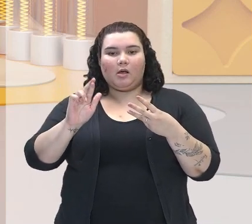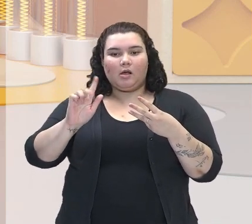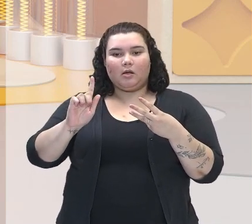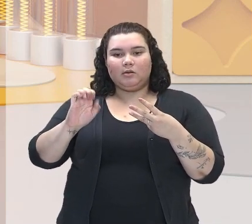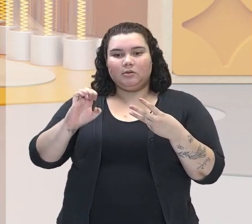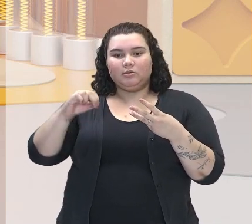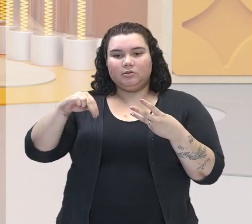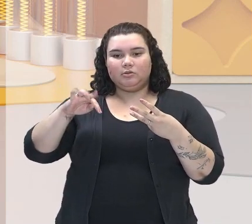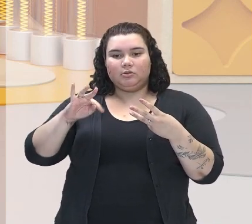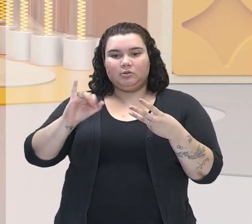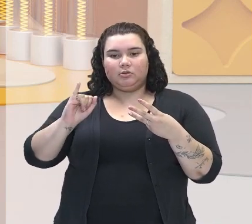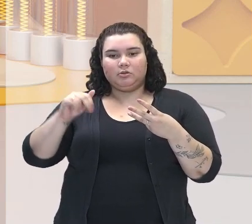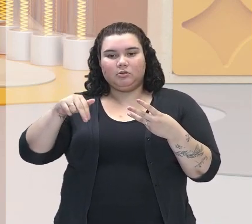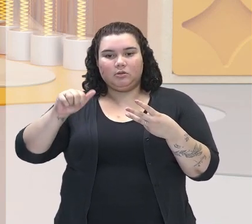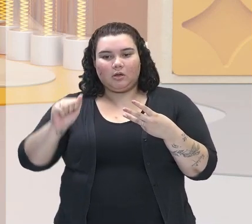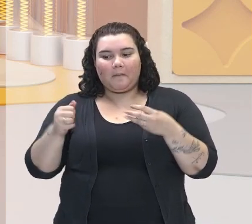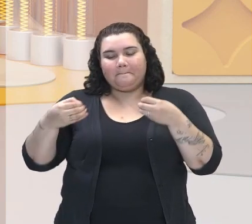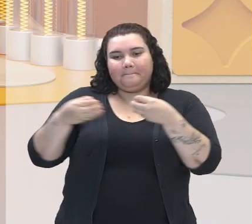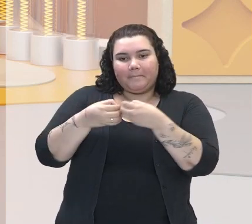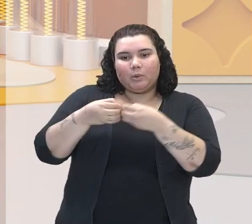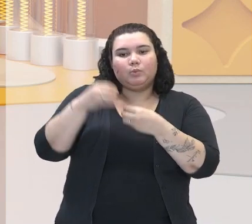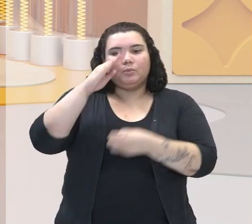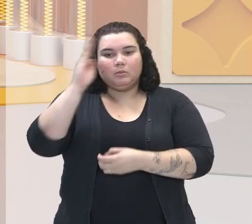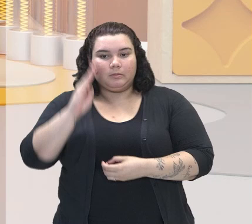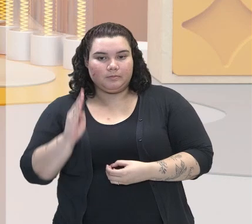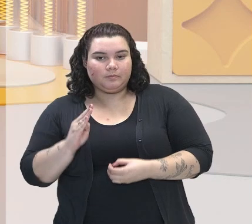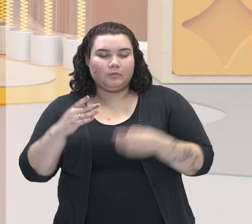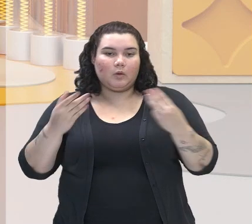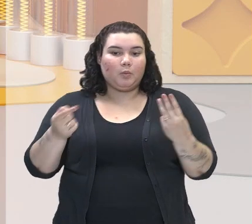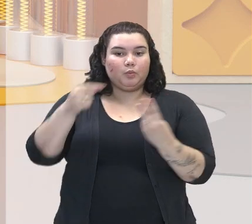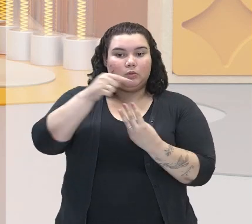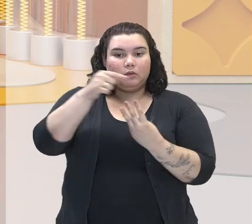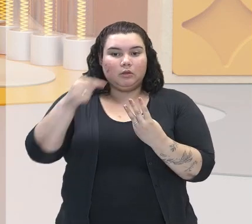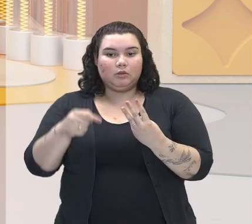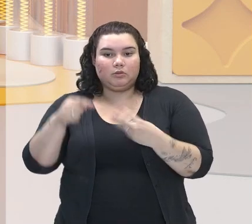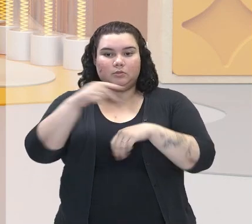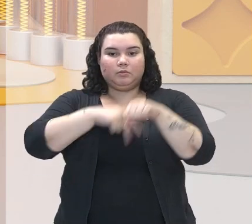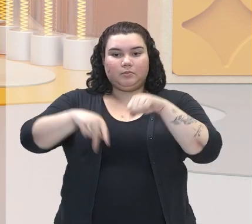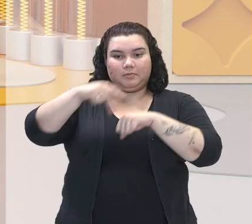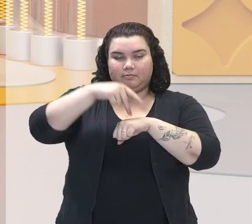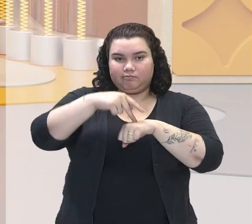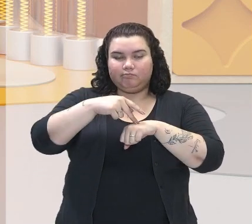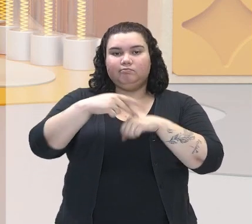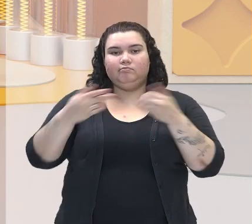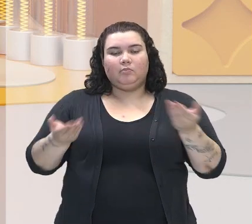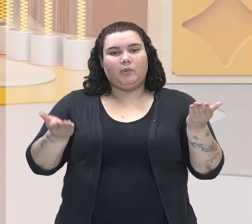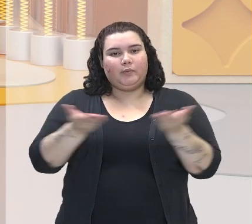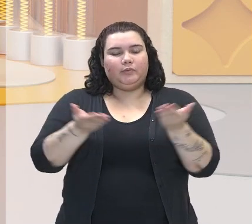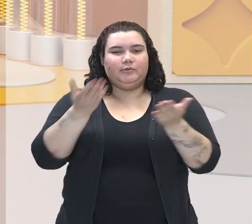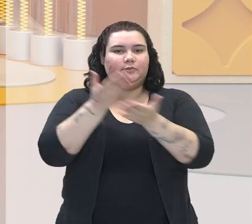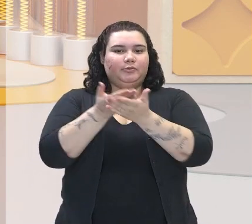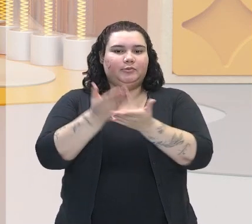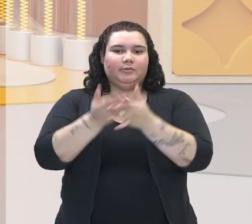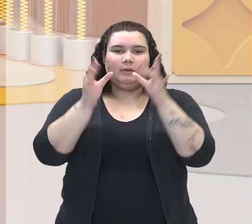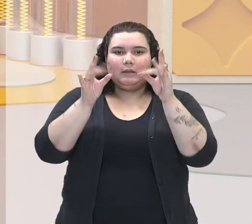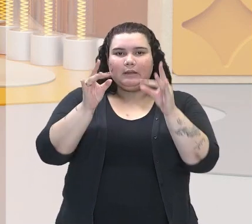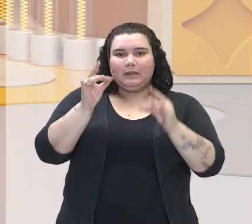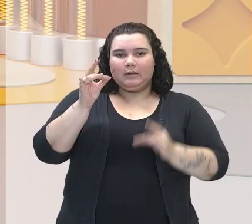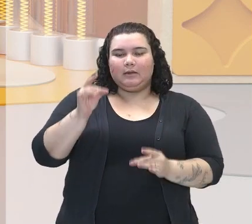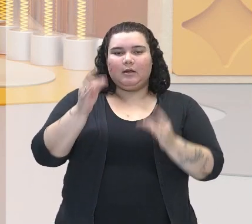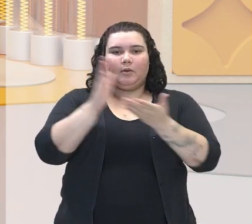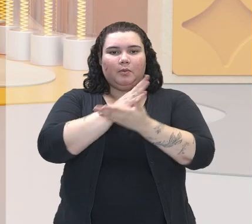tá colada aqui, né? Então esses 3 países, né, esses 3 locais aí a gente vai verificar ao longo dessa aula